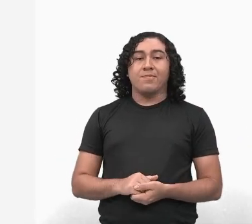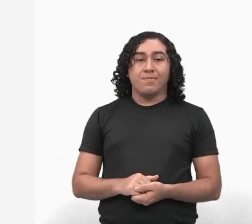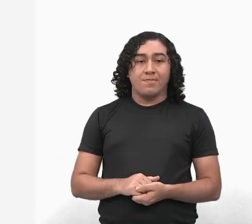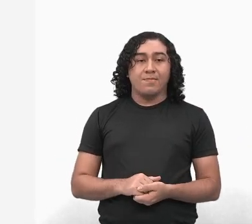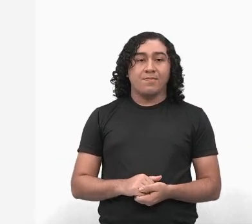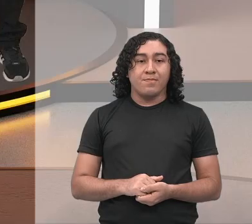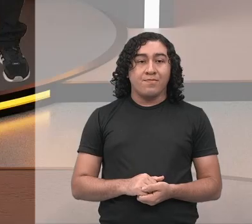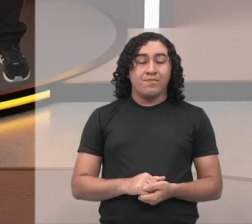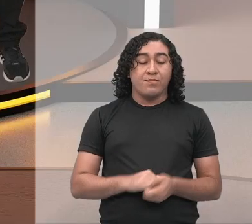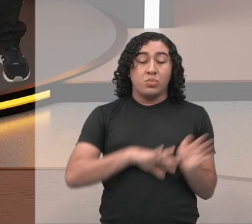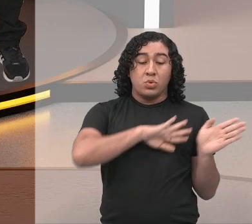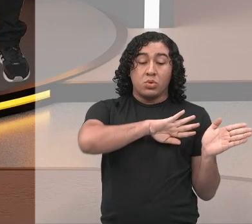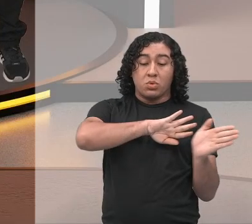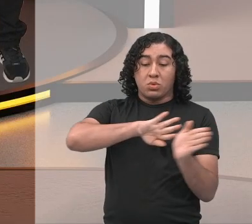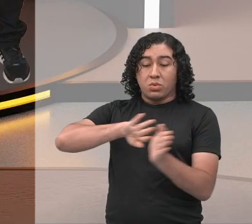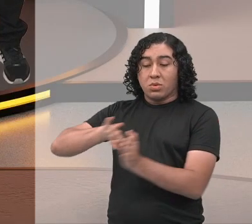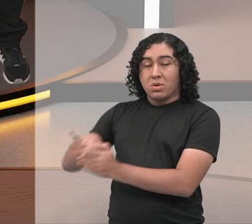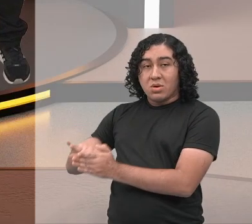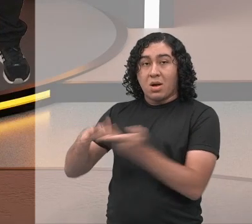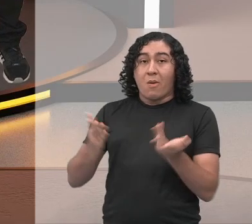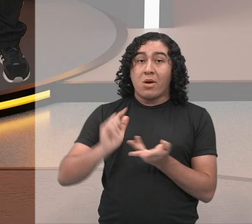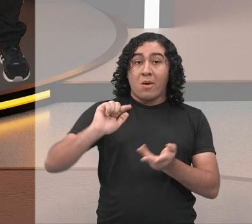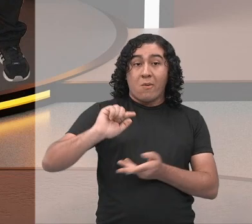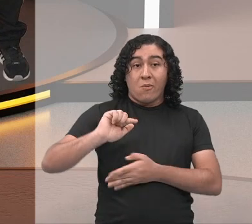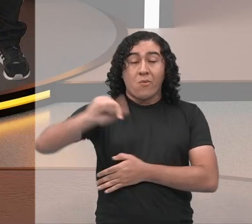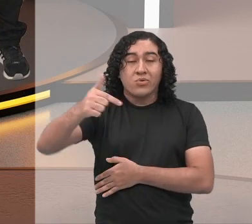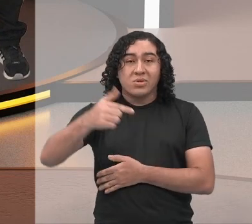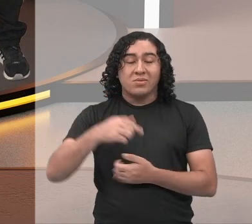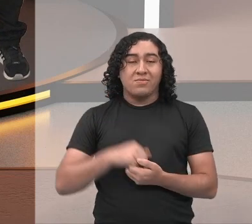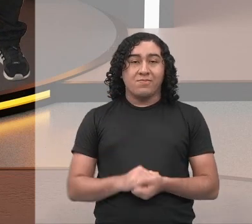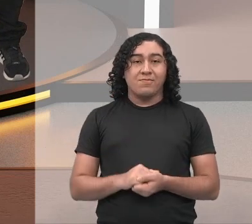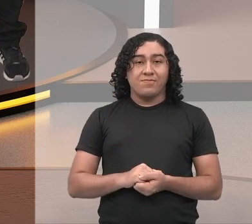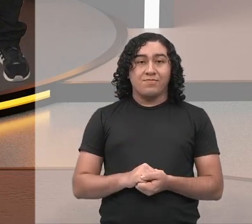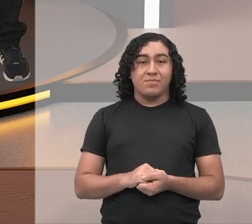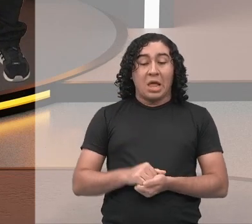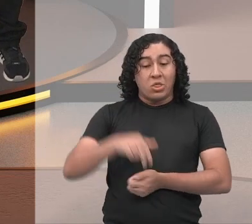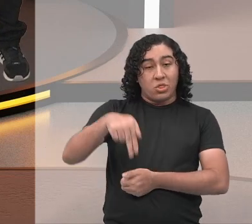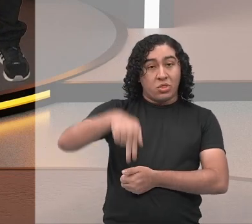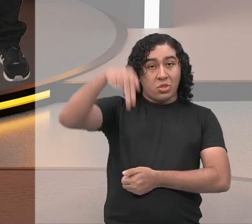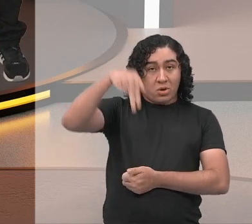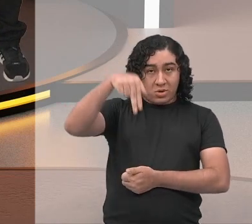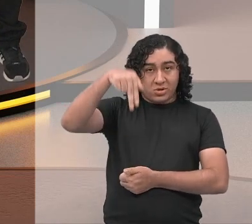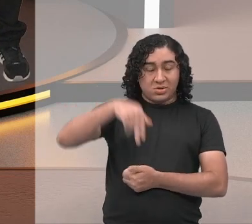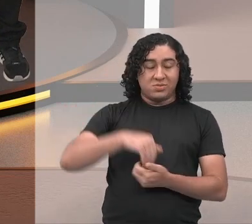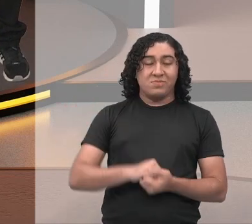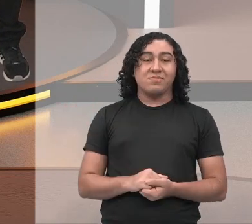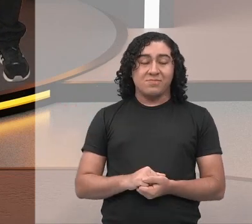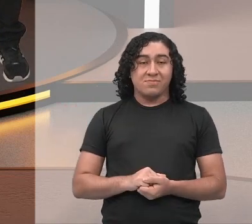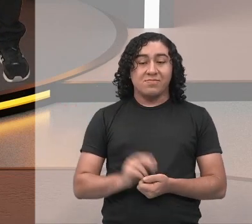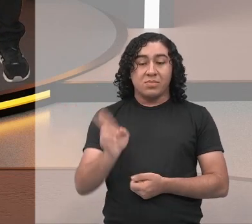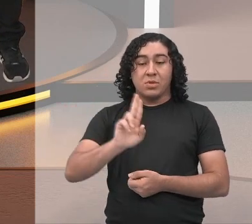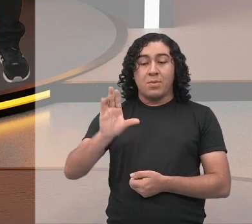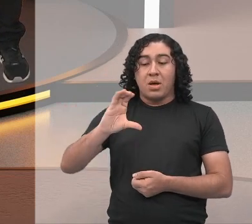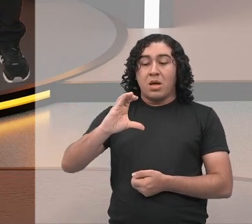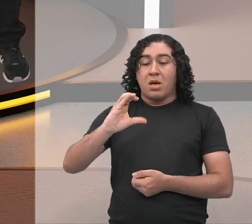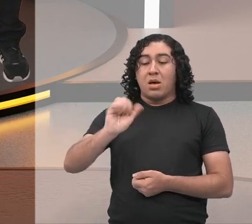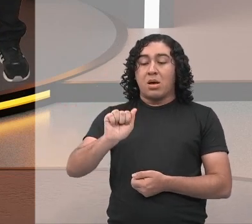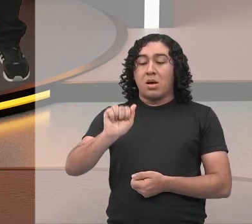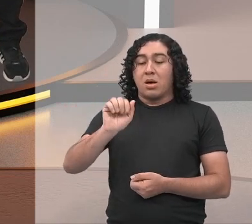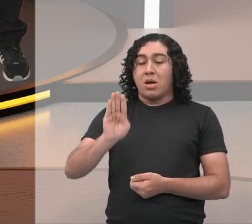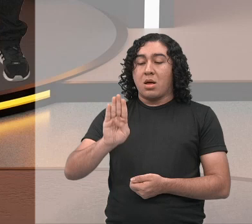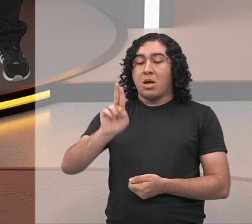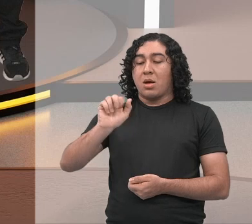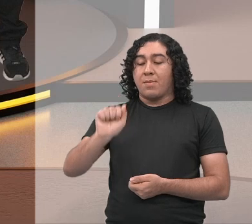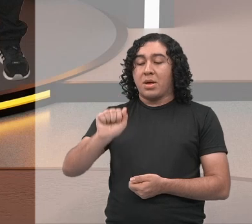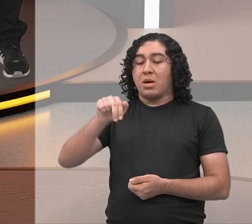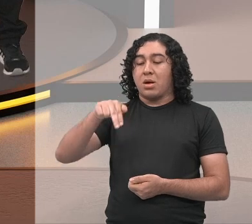conhecer mais uma revolta, dessa vez uma revolta na região norte, a cabanagem, que trago para vocês.